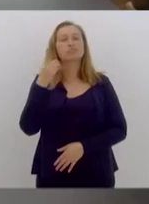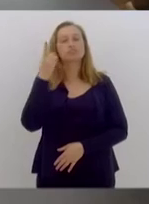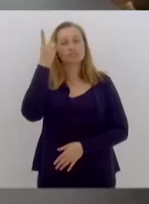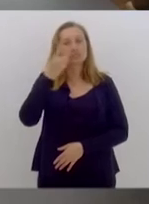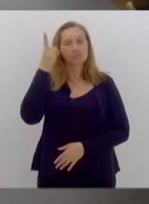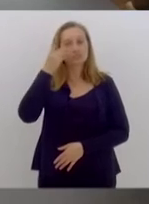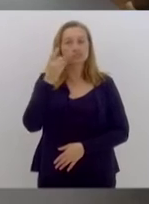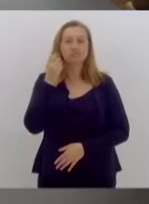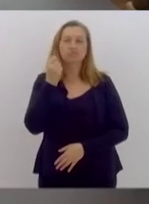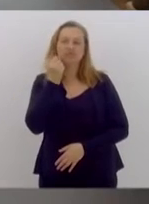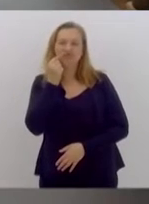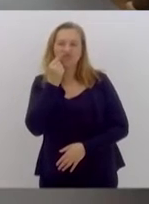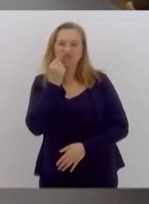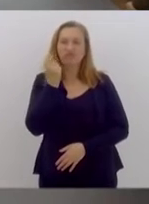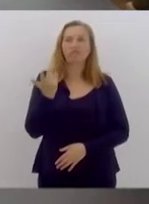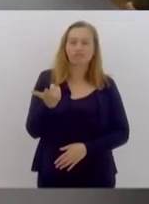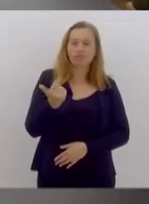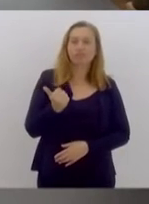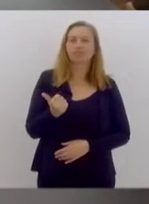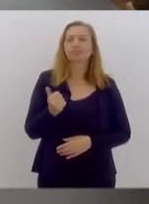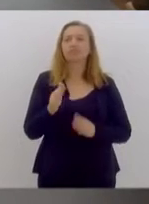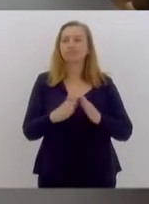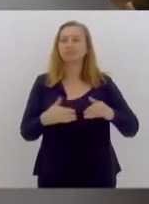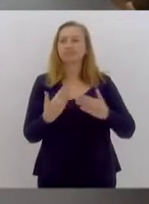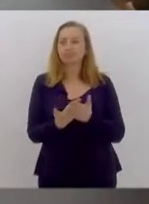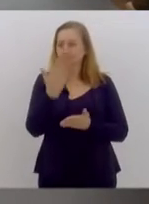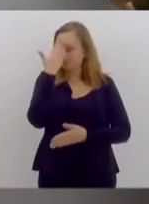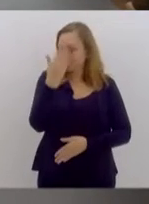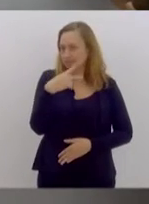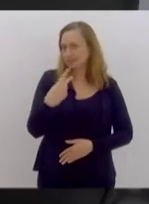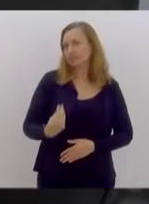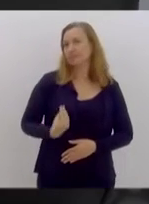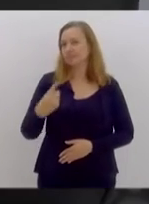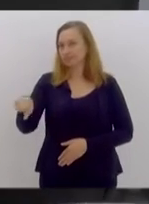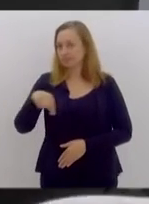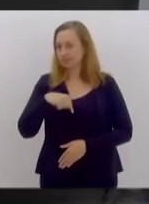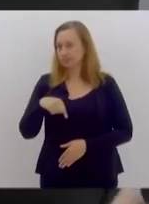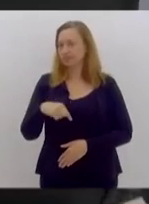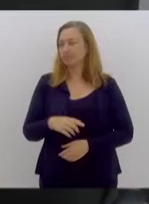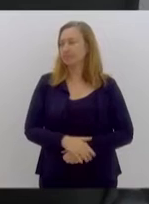suplente dessa comissão parlamentar de inquérito Muito obrigado ter vindo